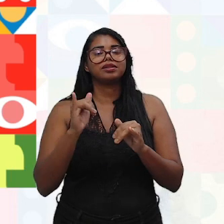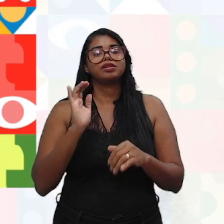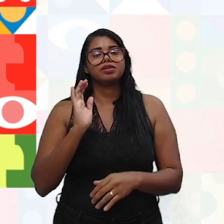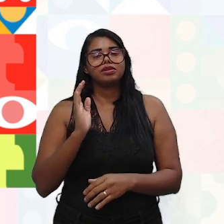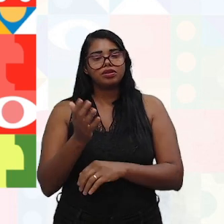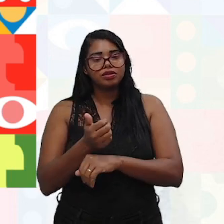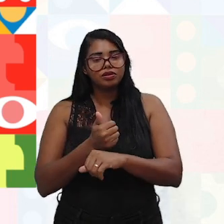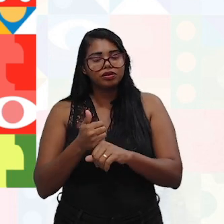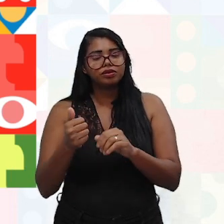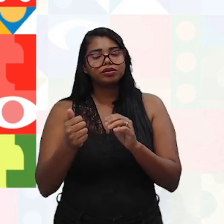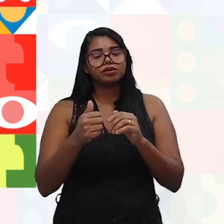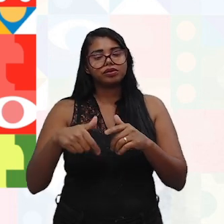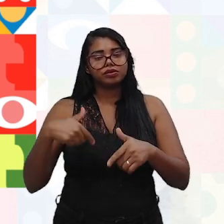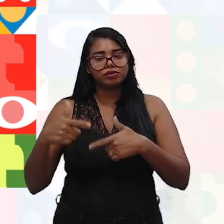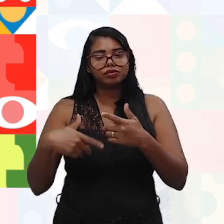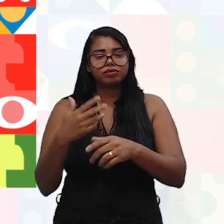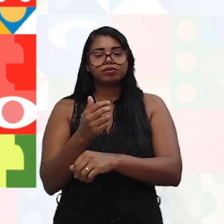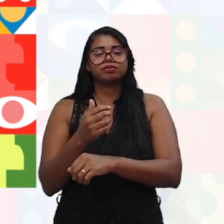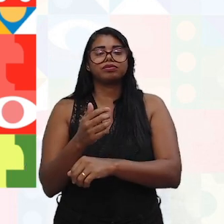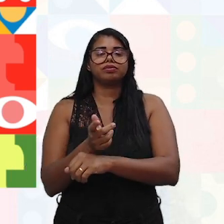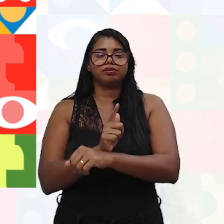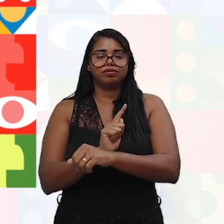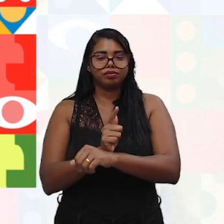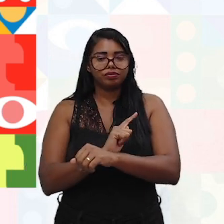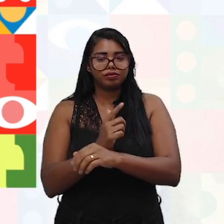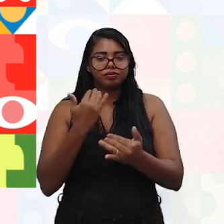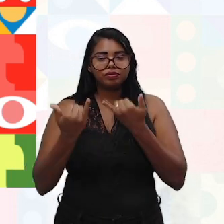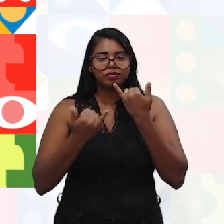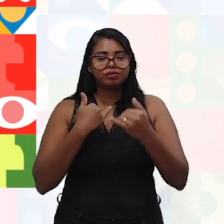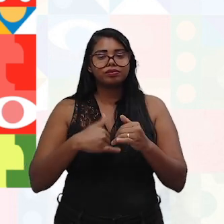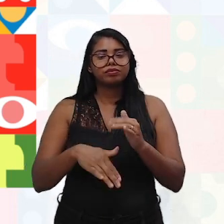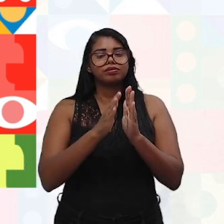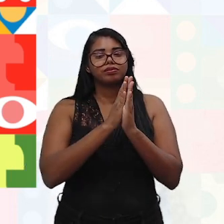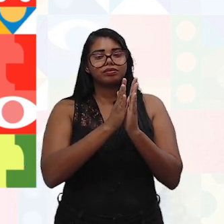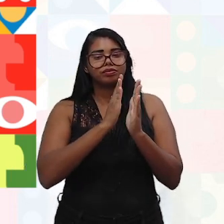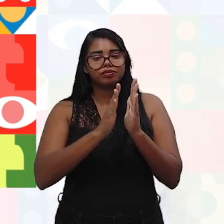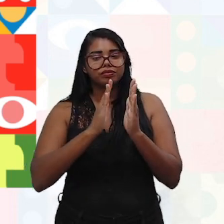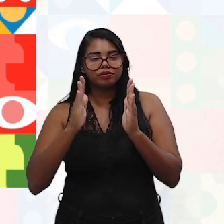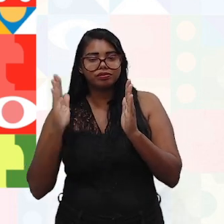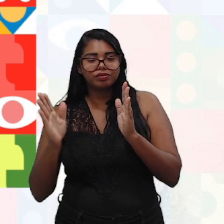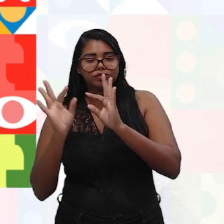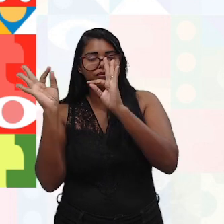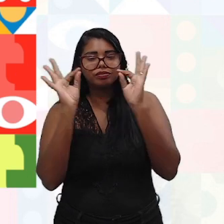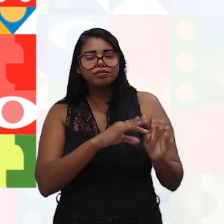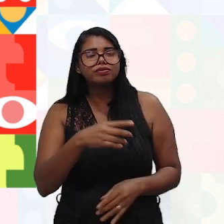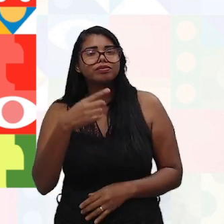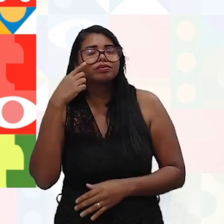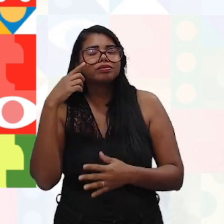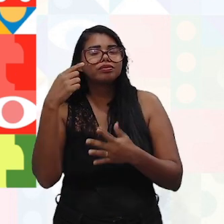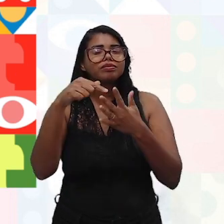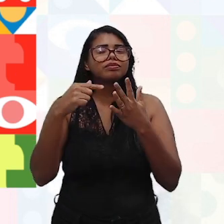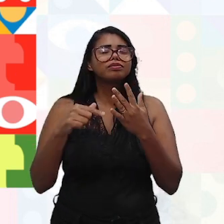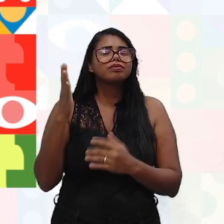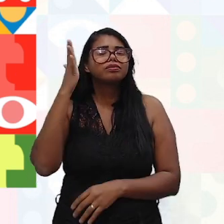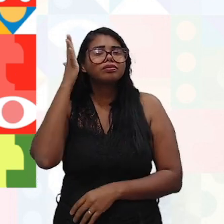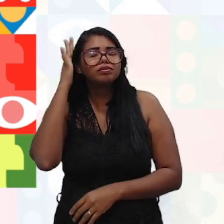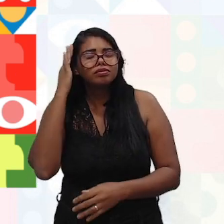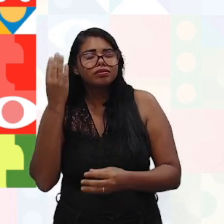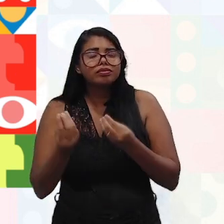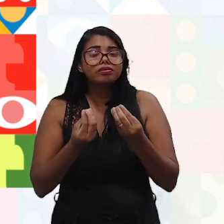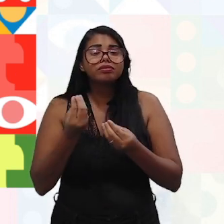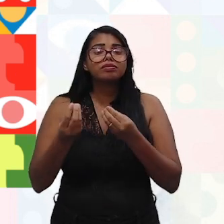bibliotecário, a bibliotecária, o gestor daquela unidade informacional, ele vai fazer uma triagem. Ele vai tentar entender